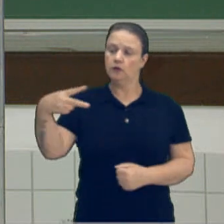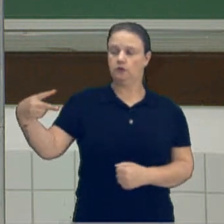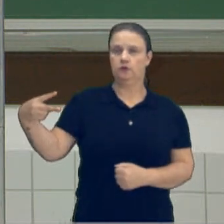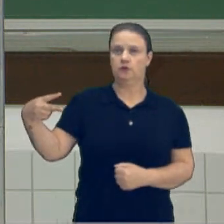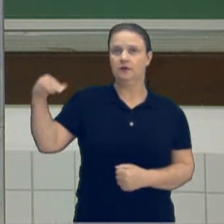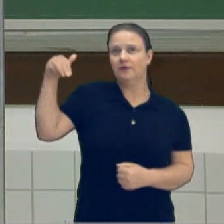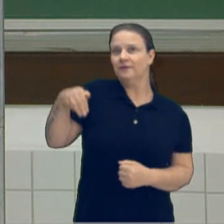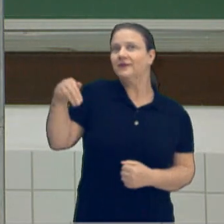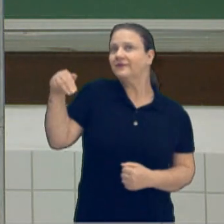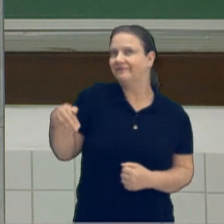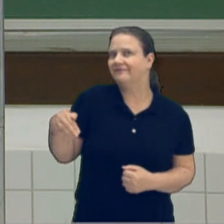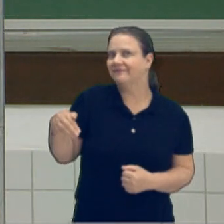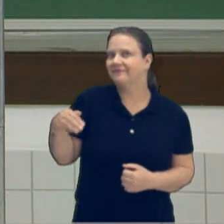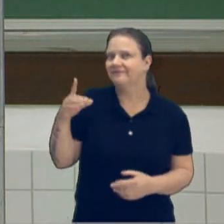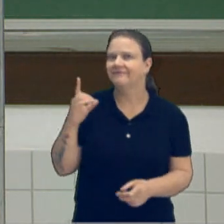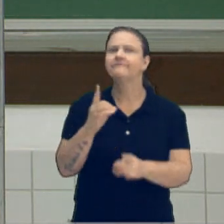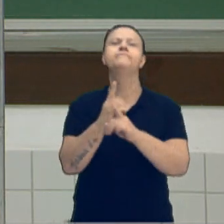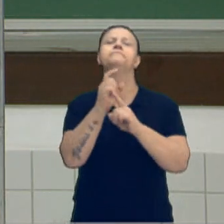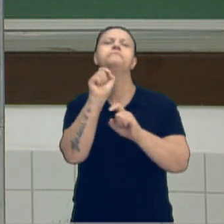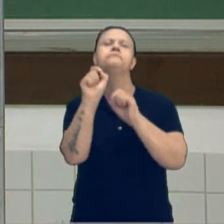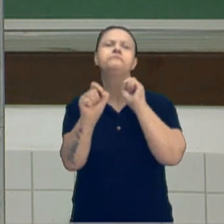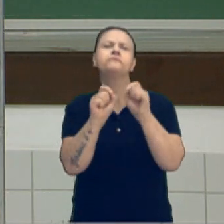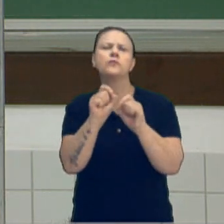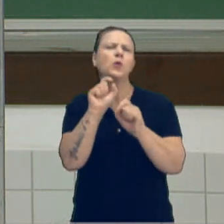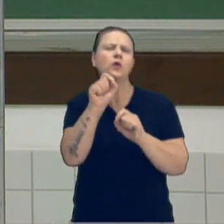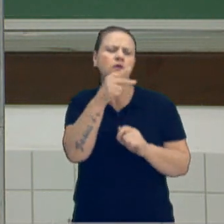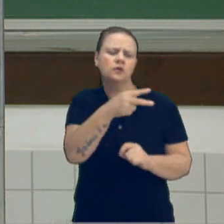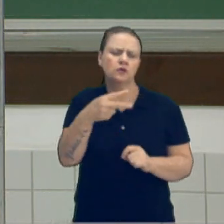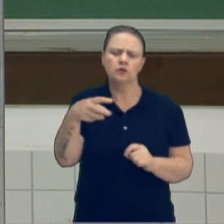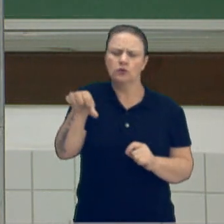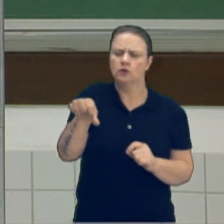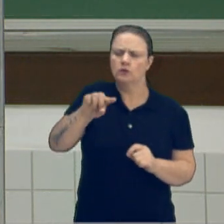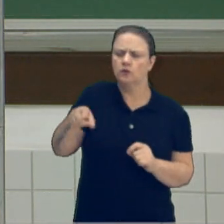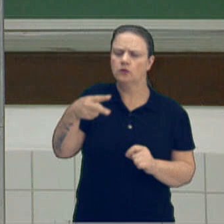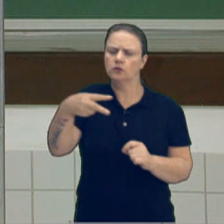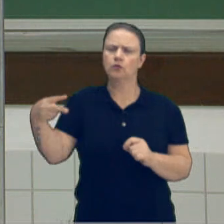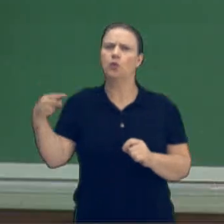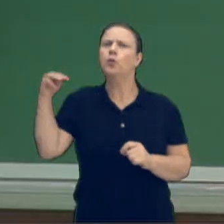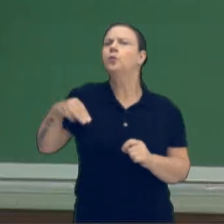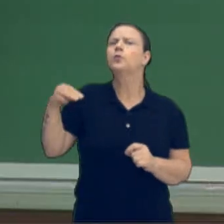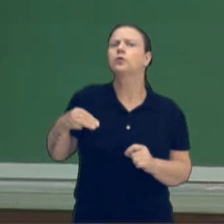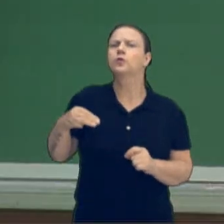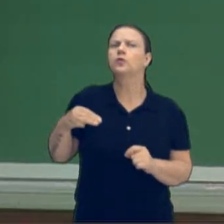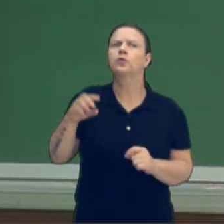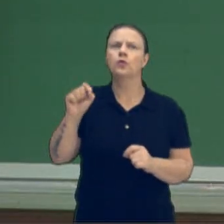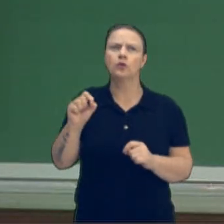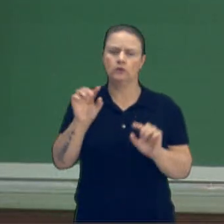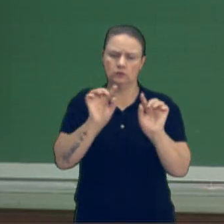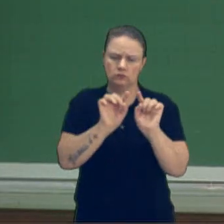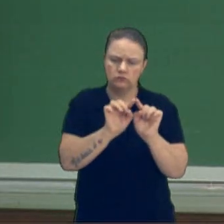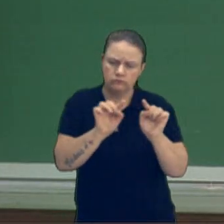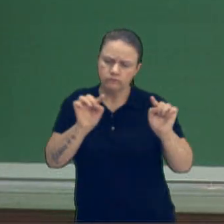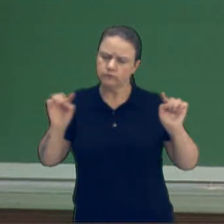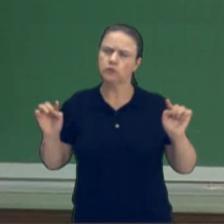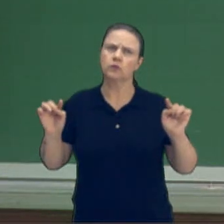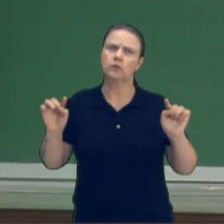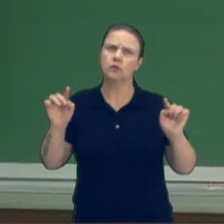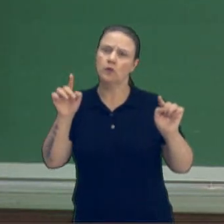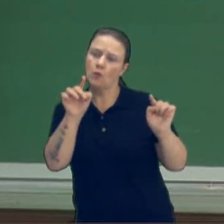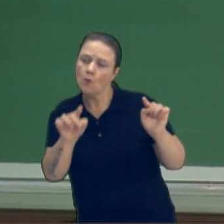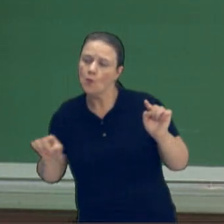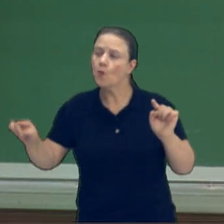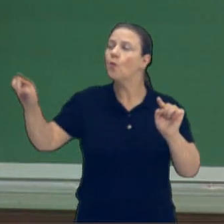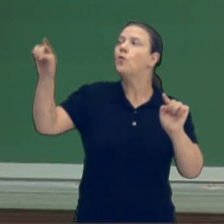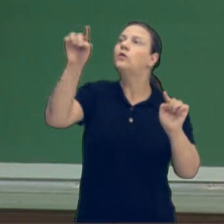229,22 metros. O que é esse 229,22 metros? É esse espaço aqui mais esse